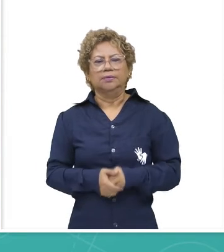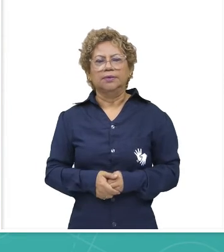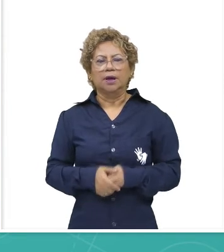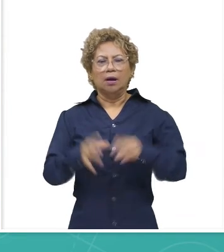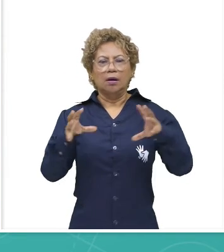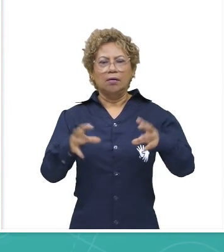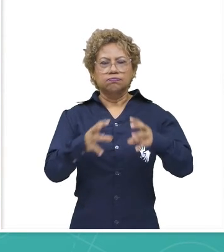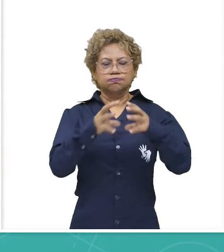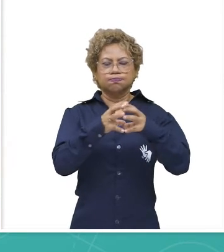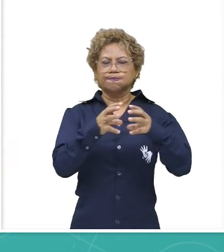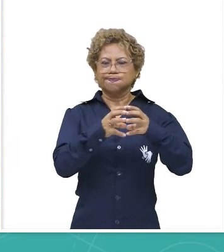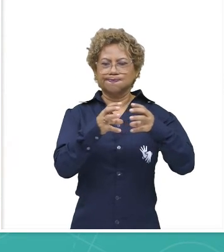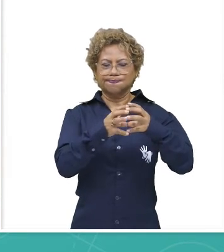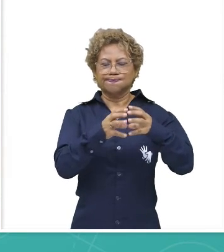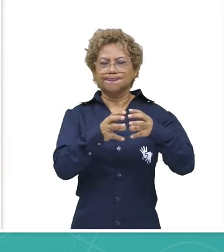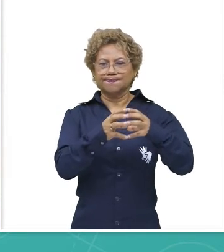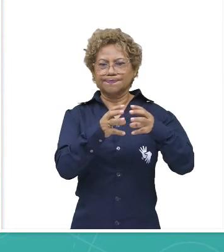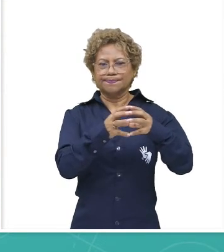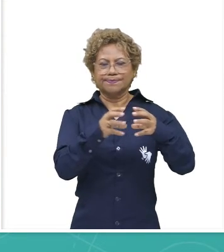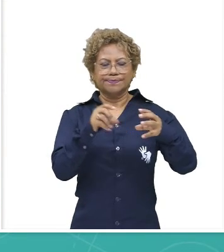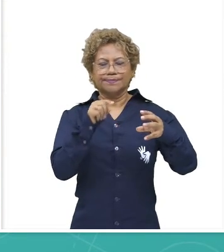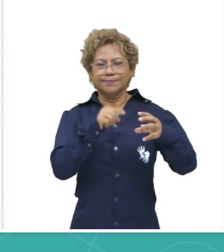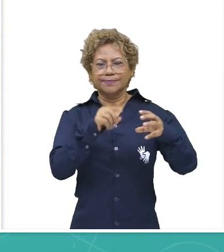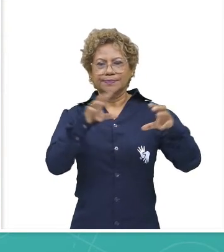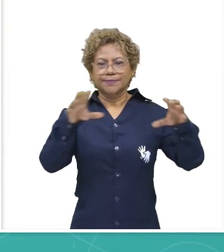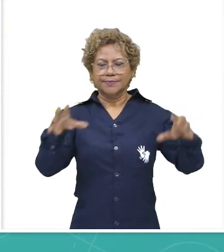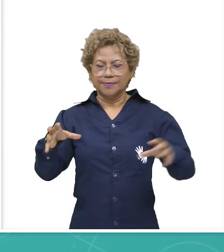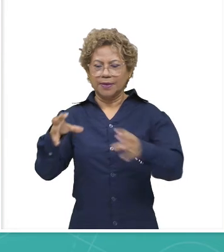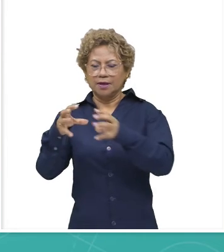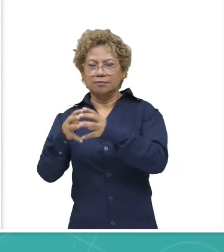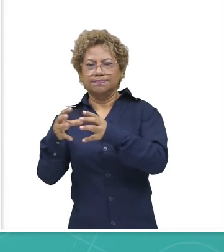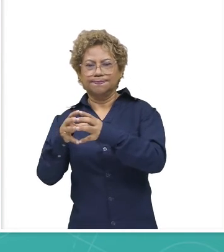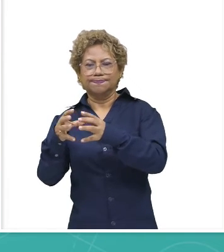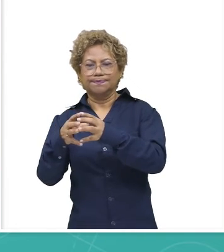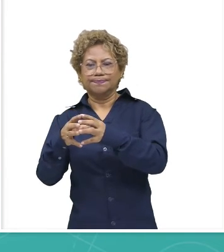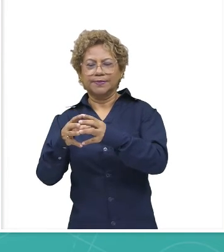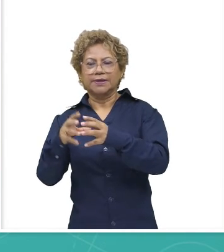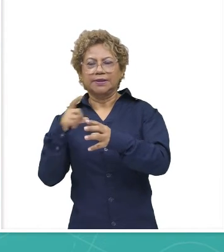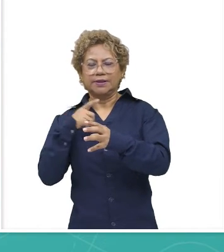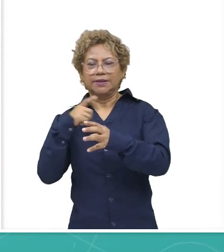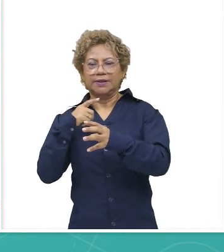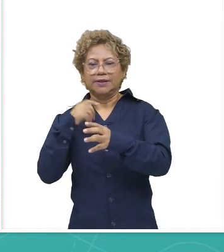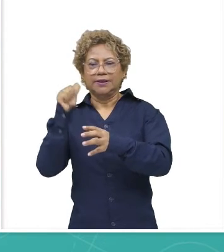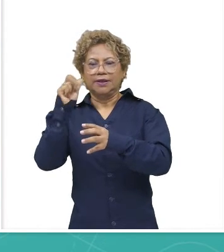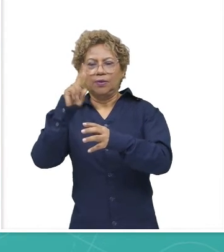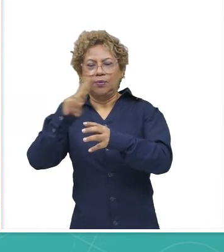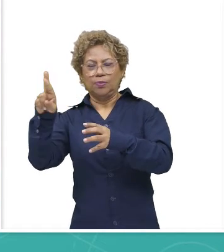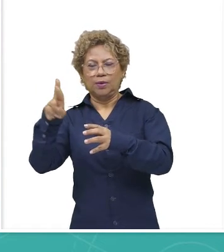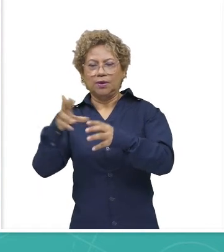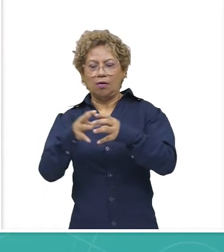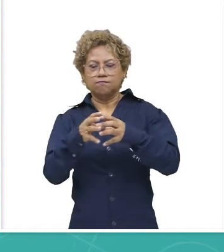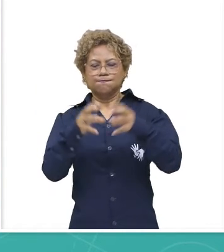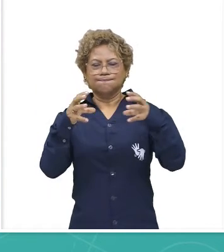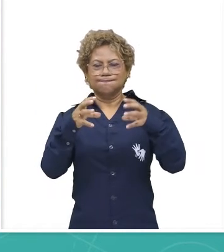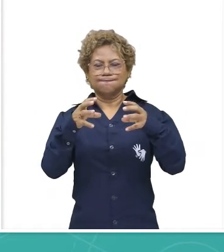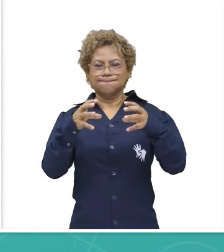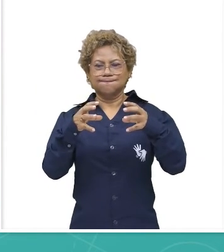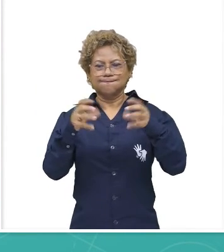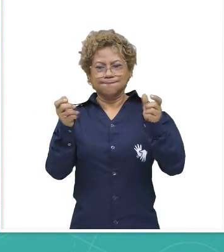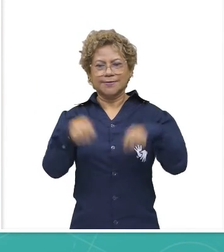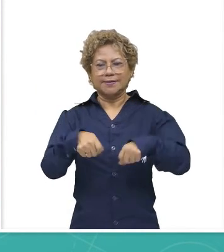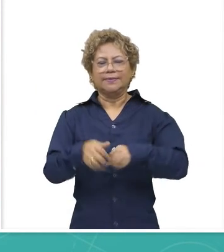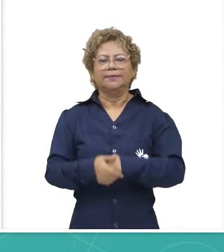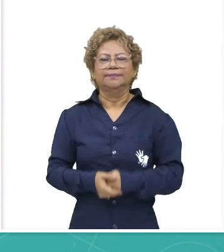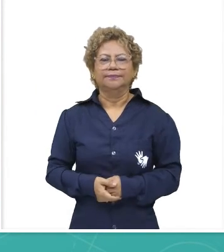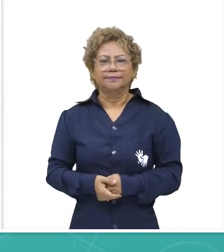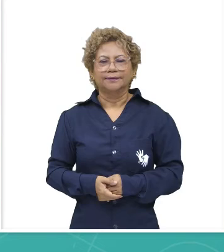propriedade do ar que permite que a bola de futebol fique bem cheia? Analisem, participem no chat, coloca lá qual é a